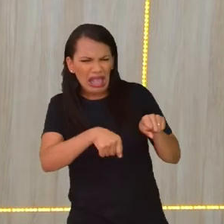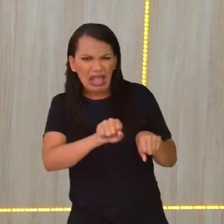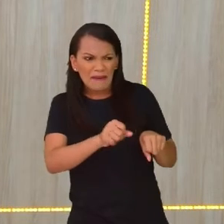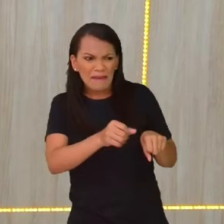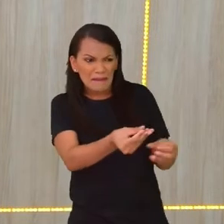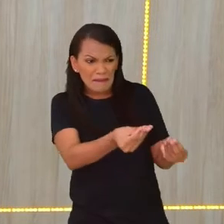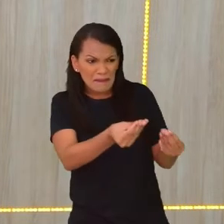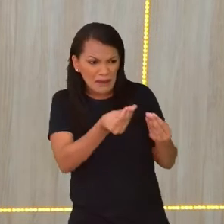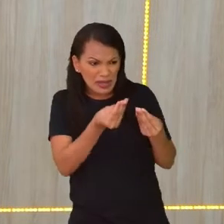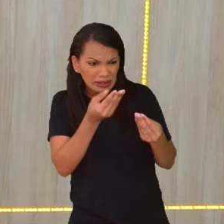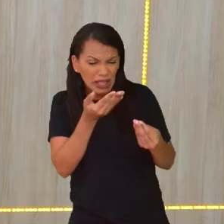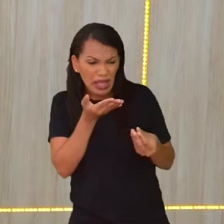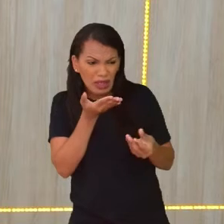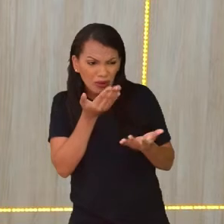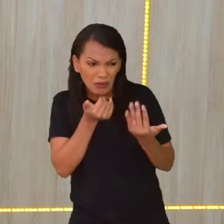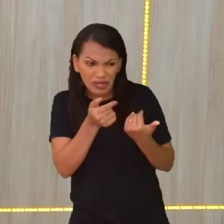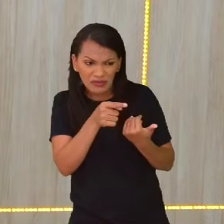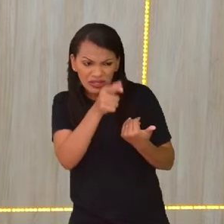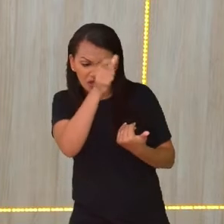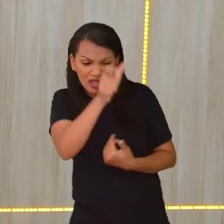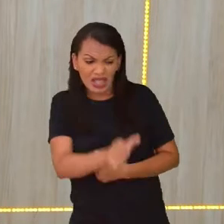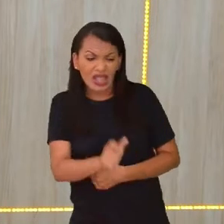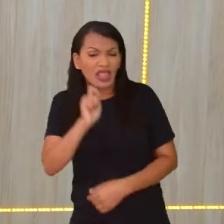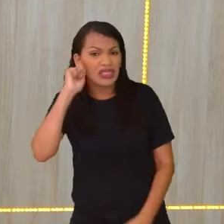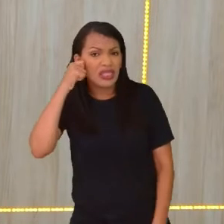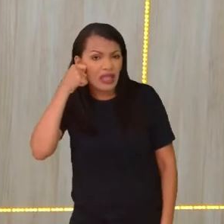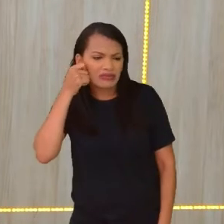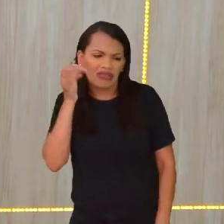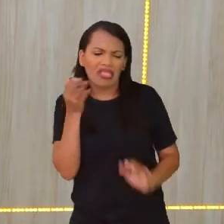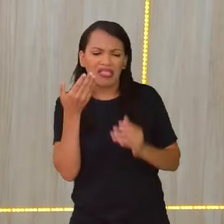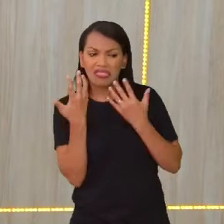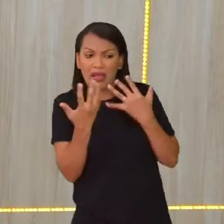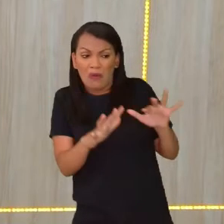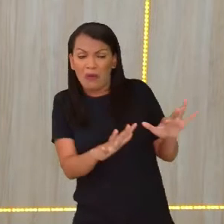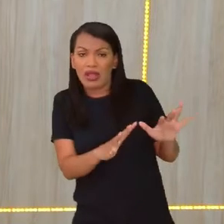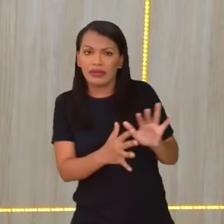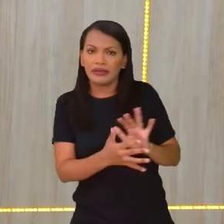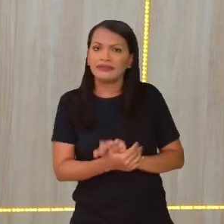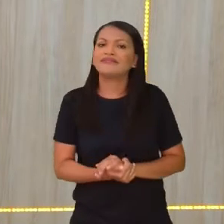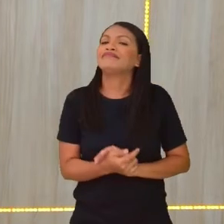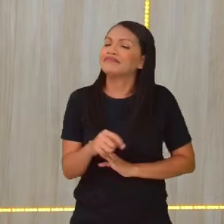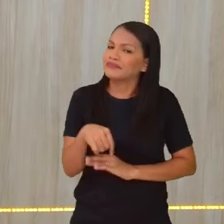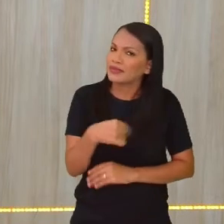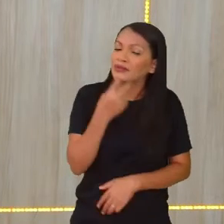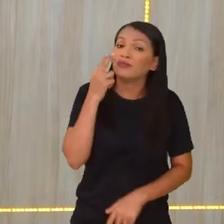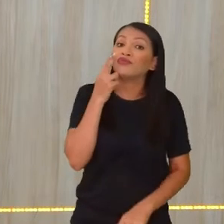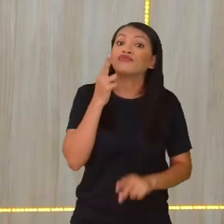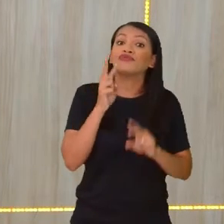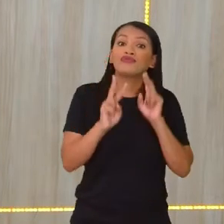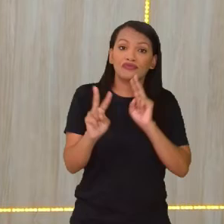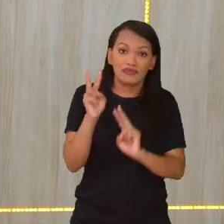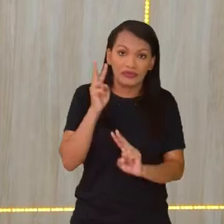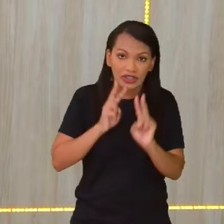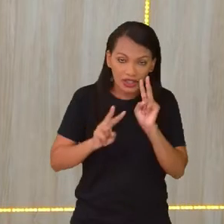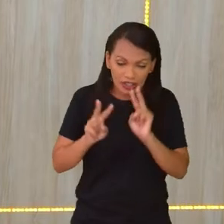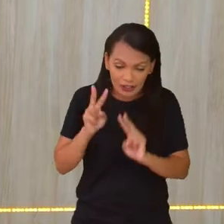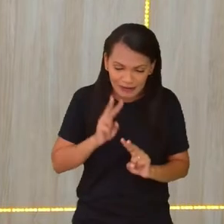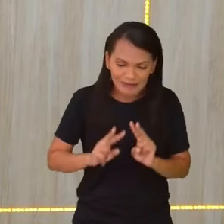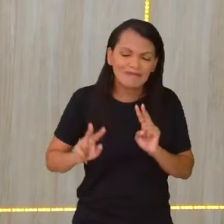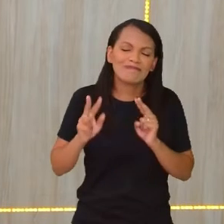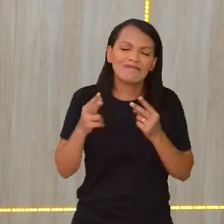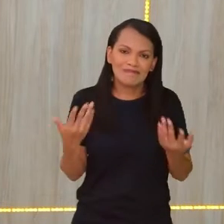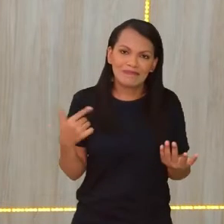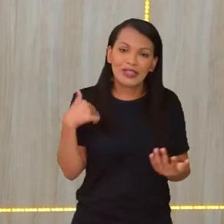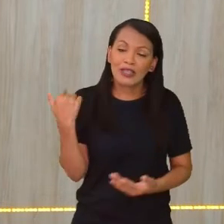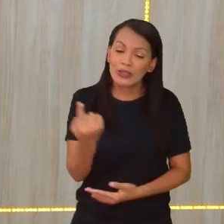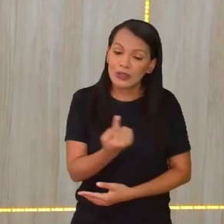são casos que a gente vê assim e tem visto, infelizmente, com mais frequência, né, de um tempo para cá, na